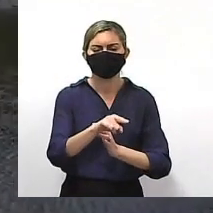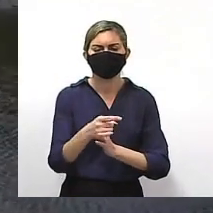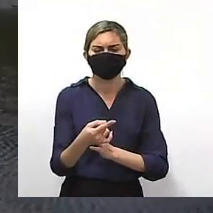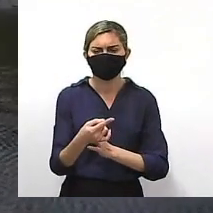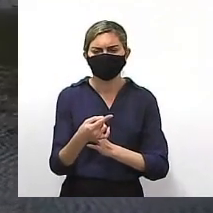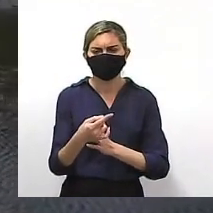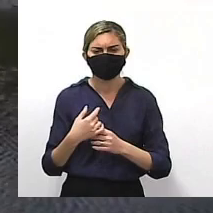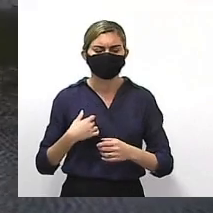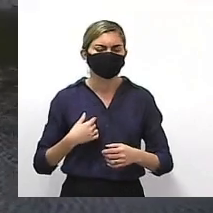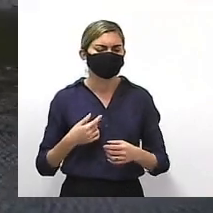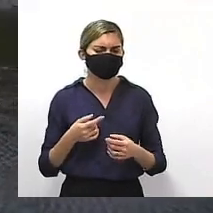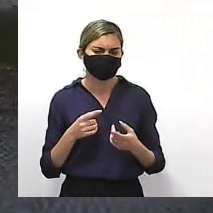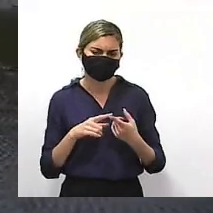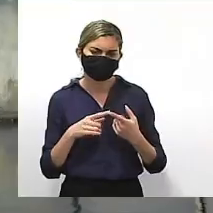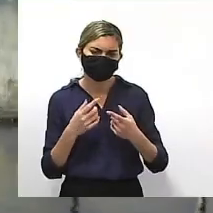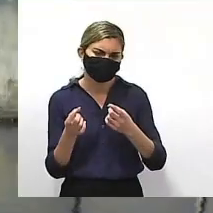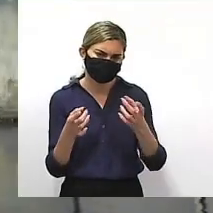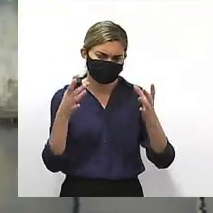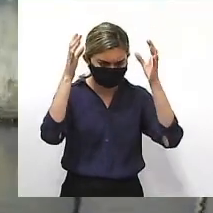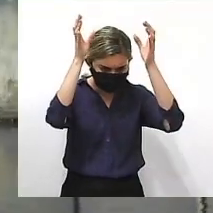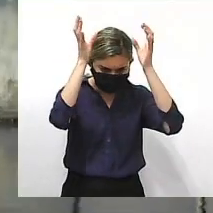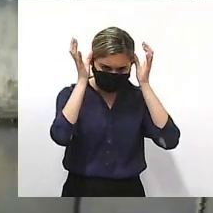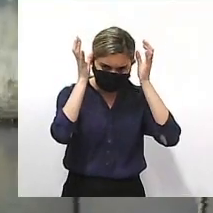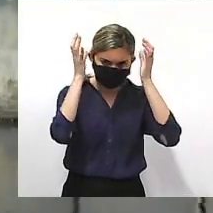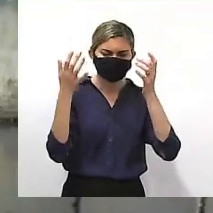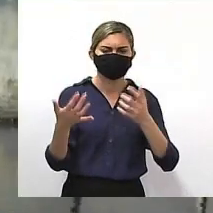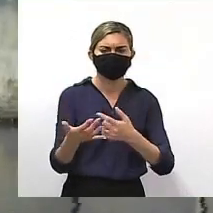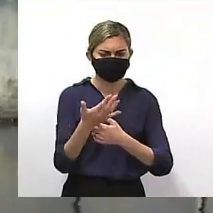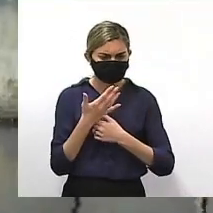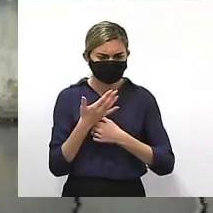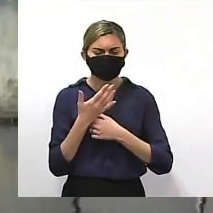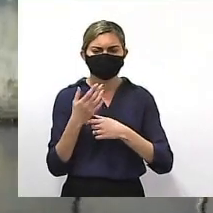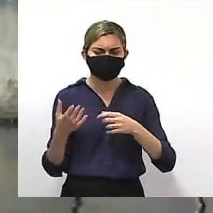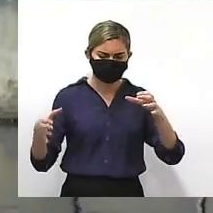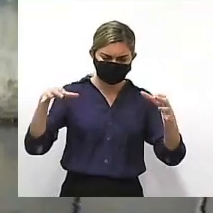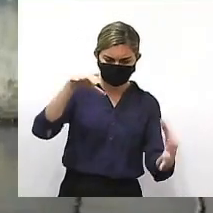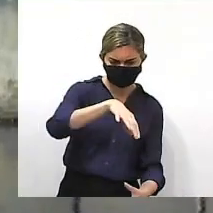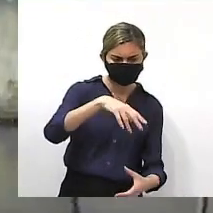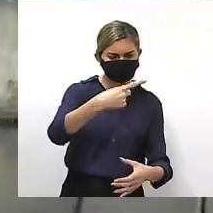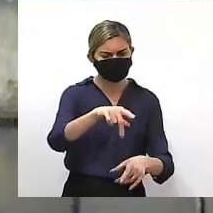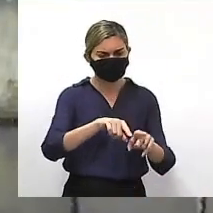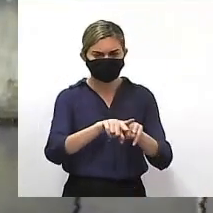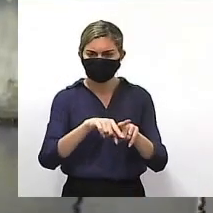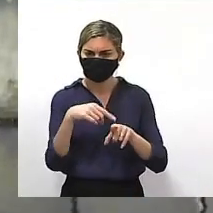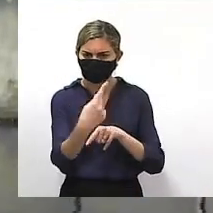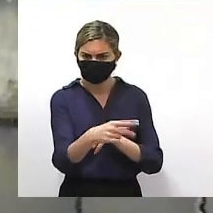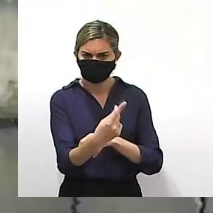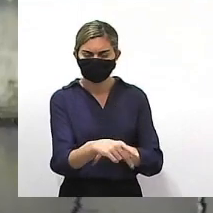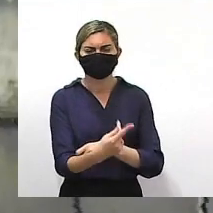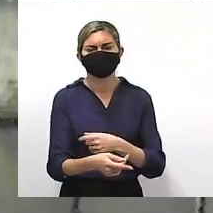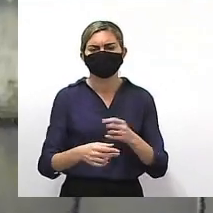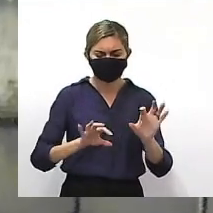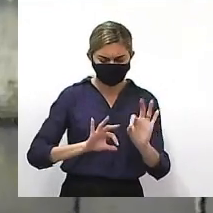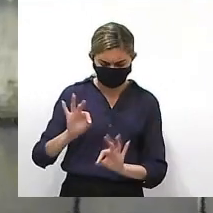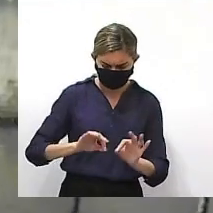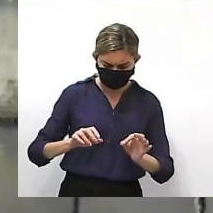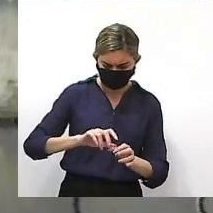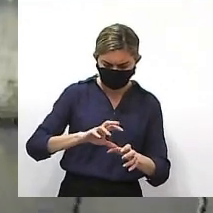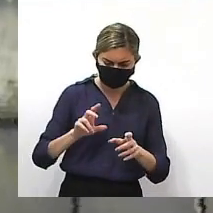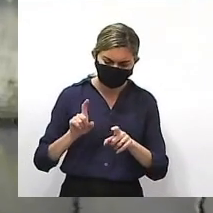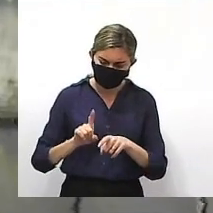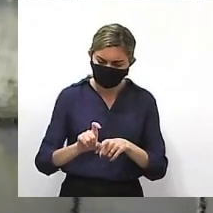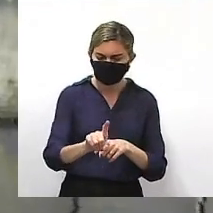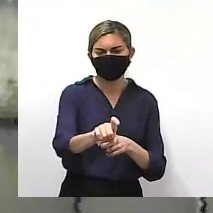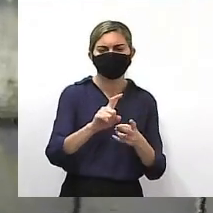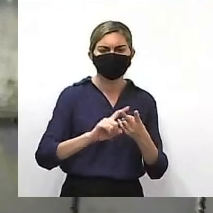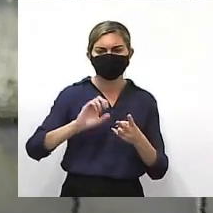colega meu, amigão, ele me arrumava o carro de mão dele, eu botava no carro de mão dele meu saramonete, que eu já levava tratado, o camarão